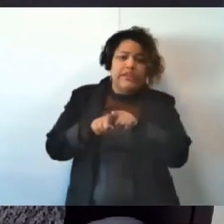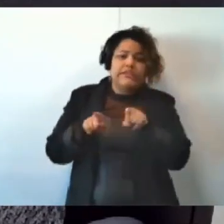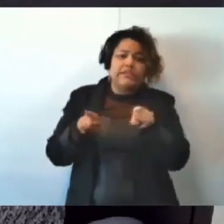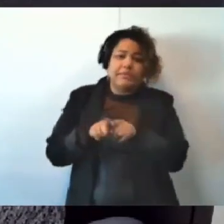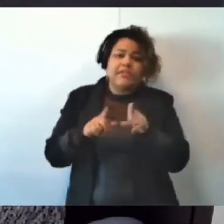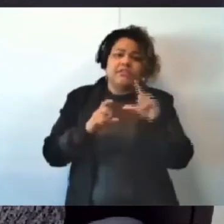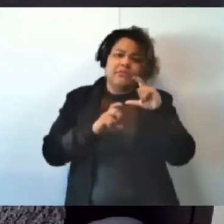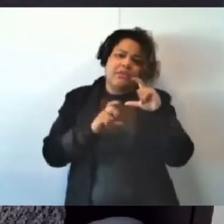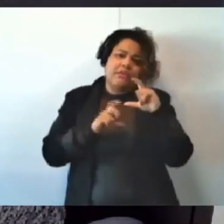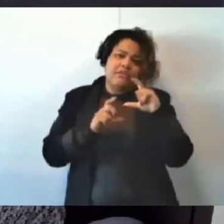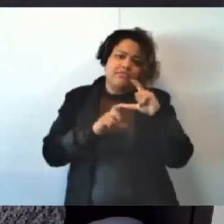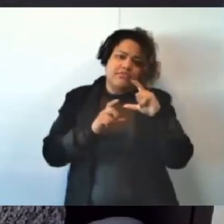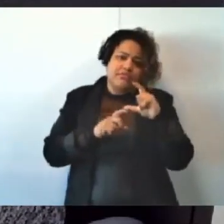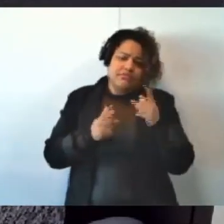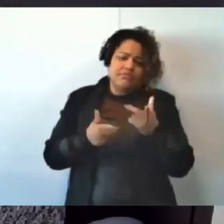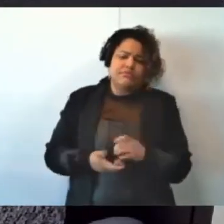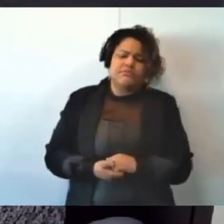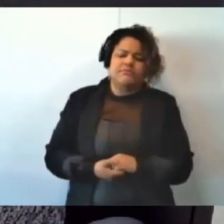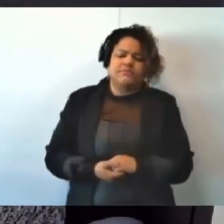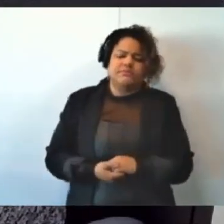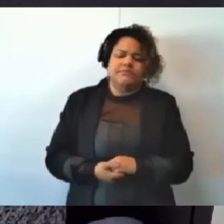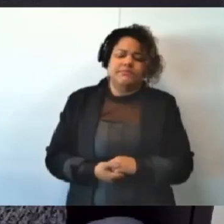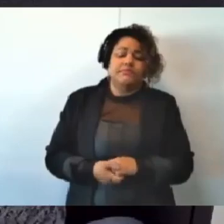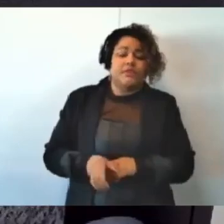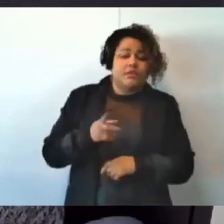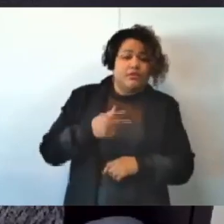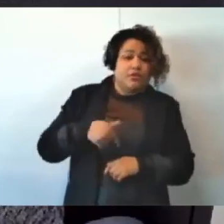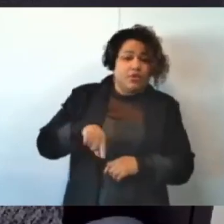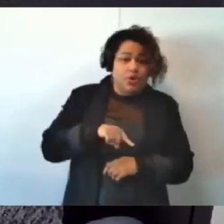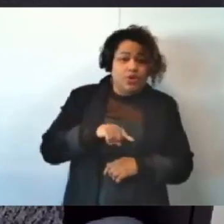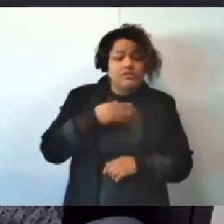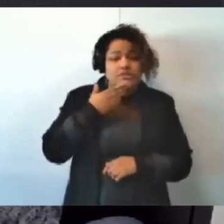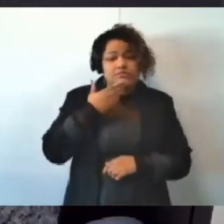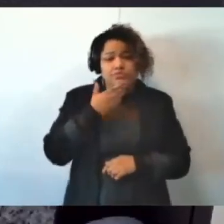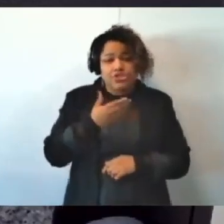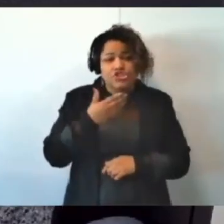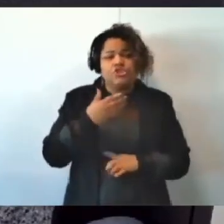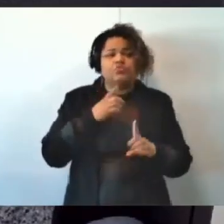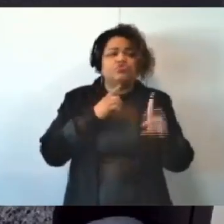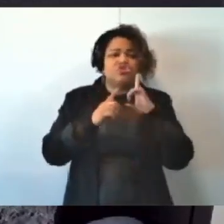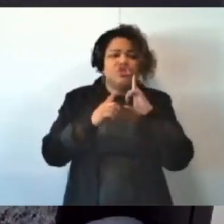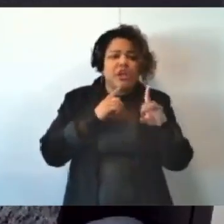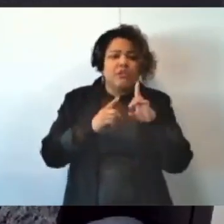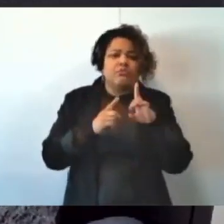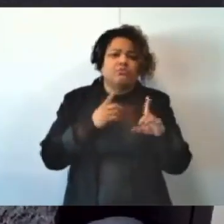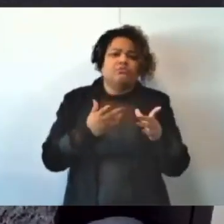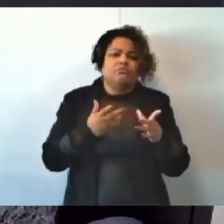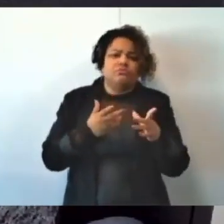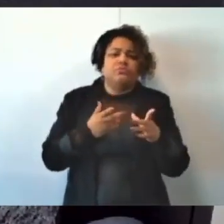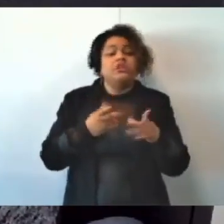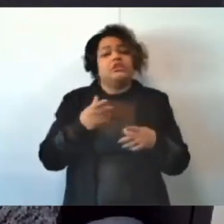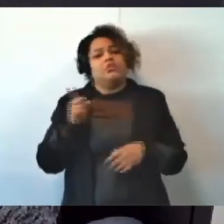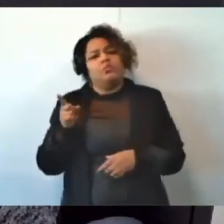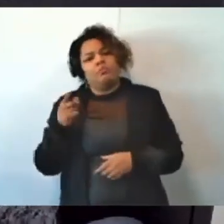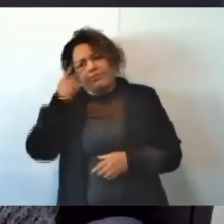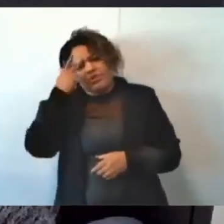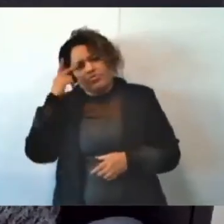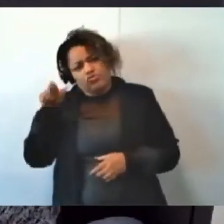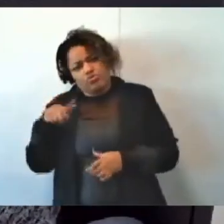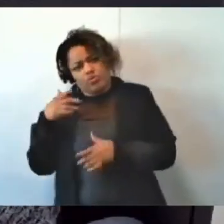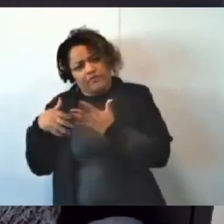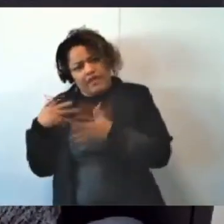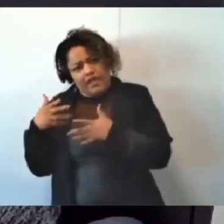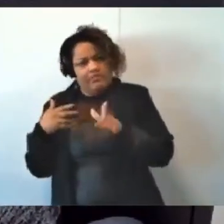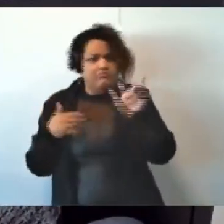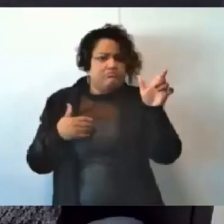Nós estamos realmente pedindo diálogo, diálogo. Uma pessoa fala, o outro fala, se escuta e procura